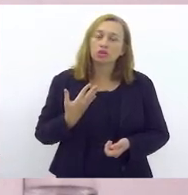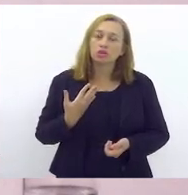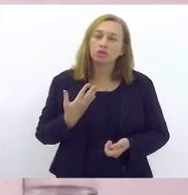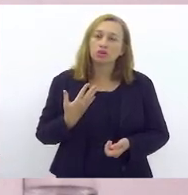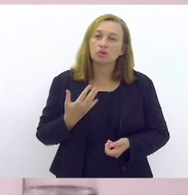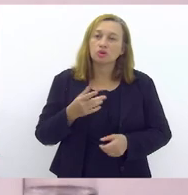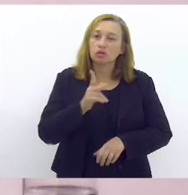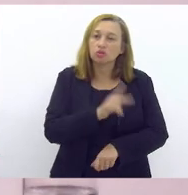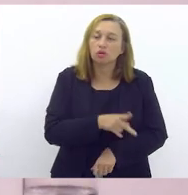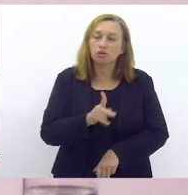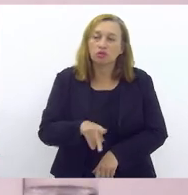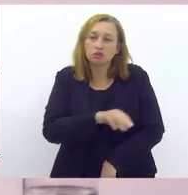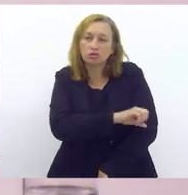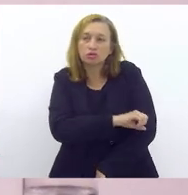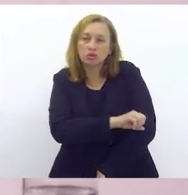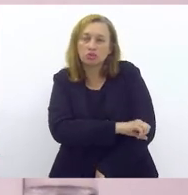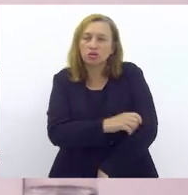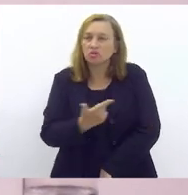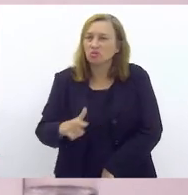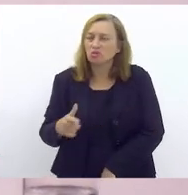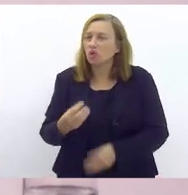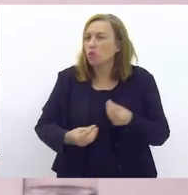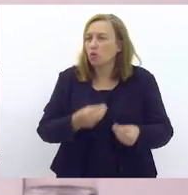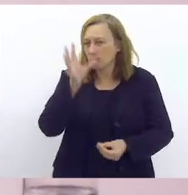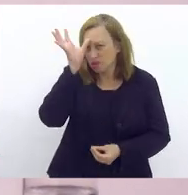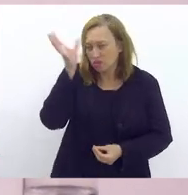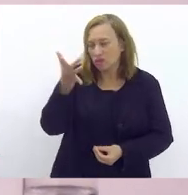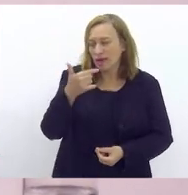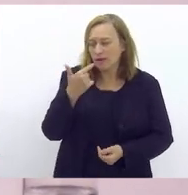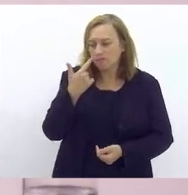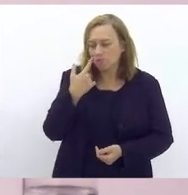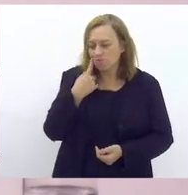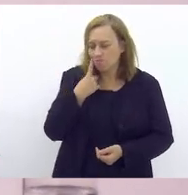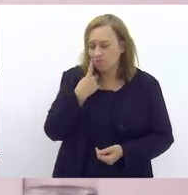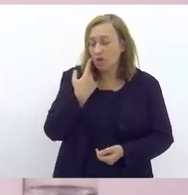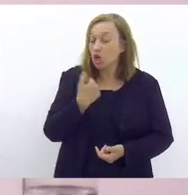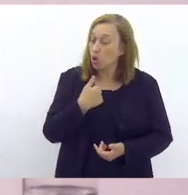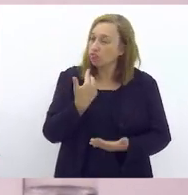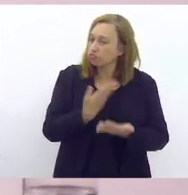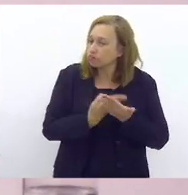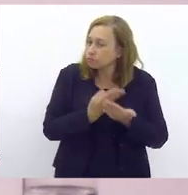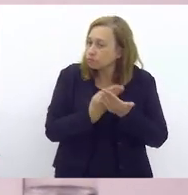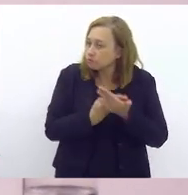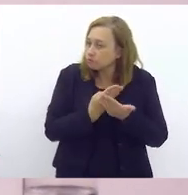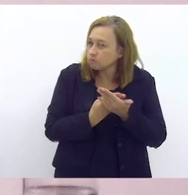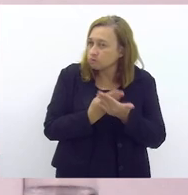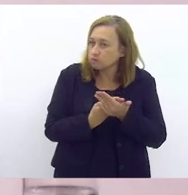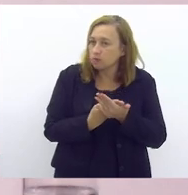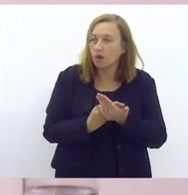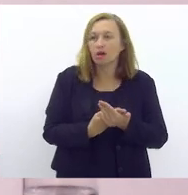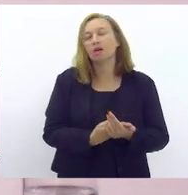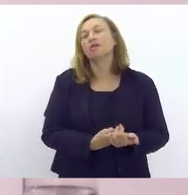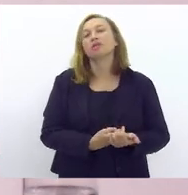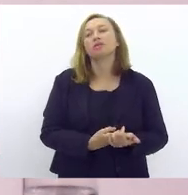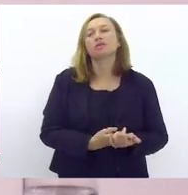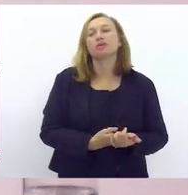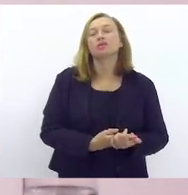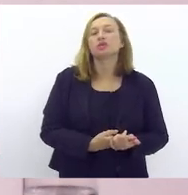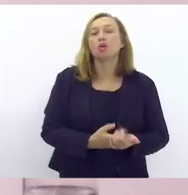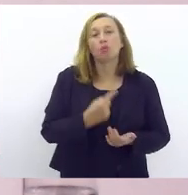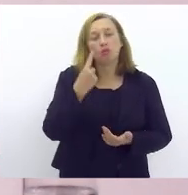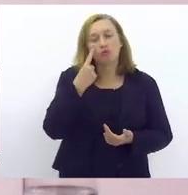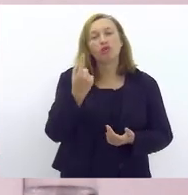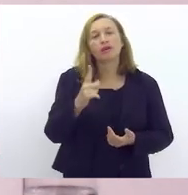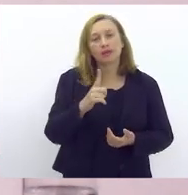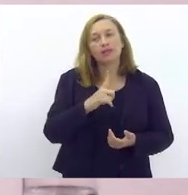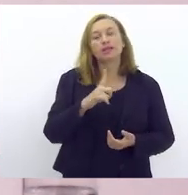infantil não tinha solução. Aquilo me catucou. E eu fui estudar. E aí vi que havia